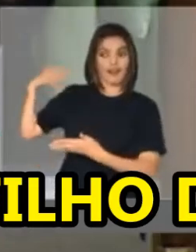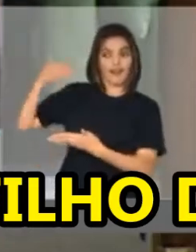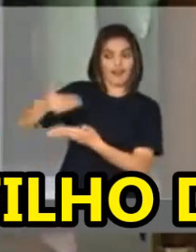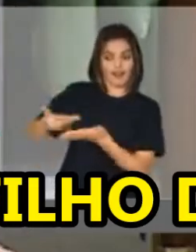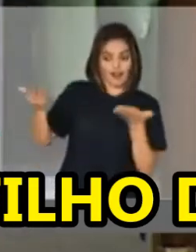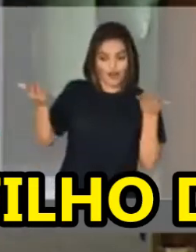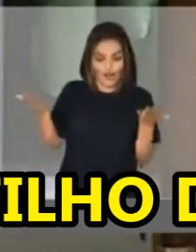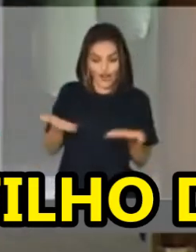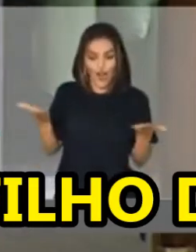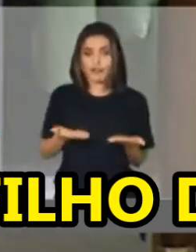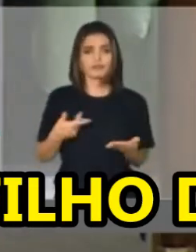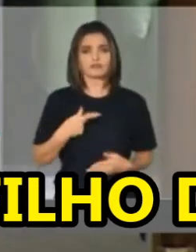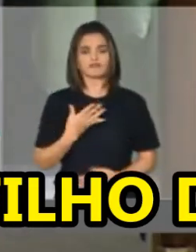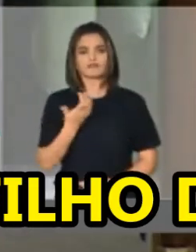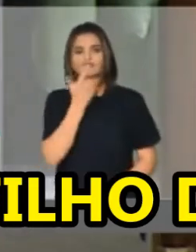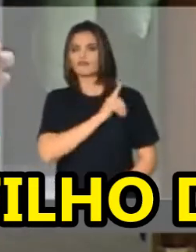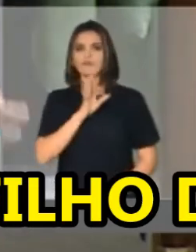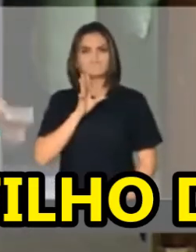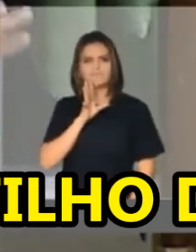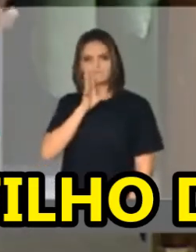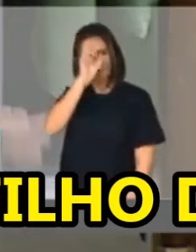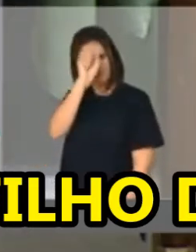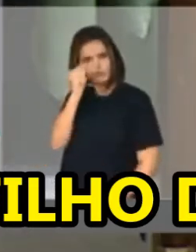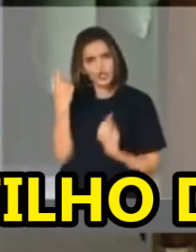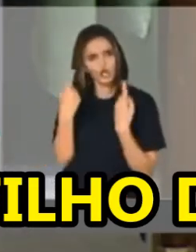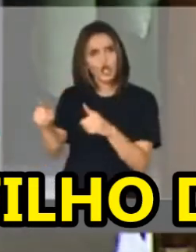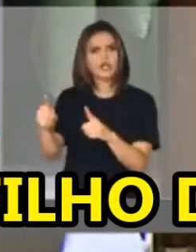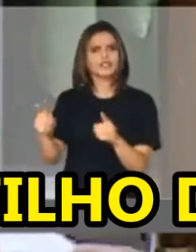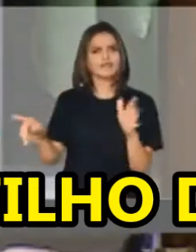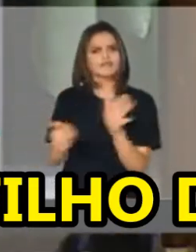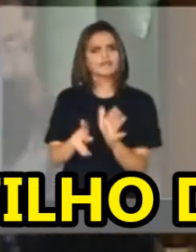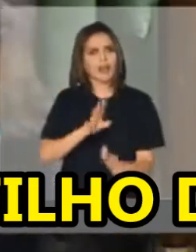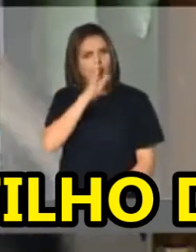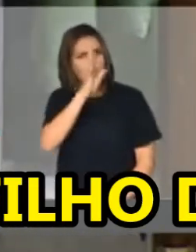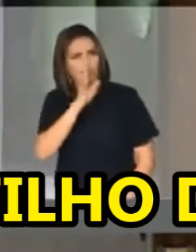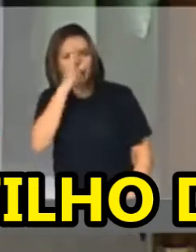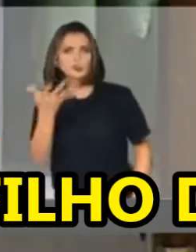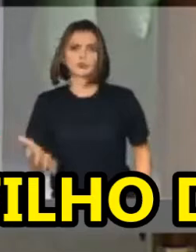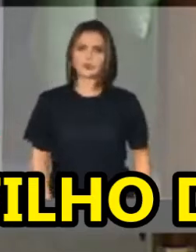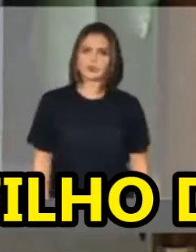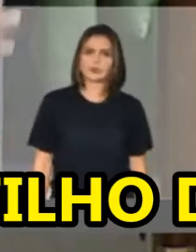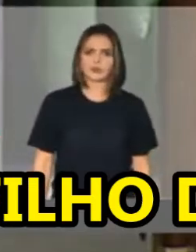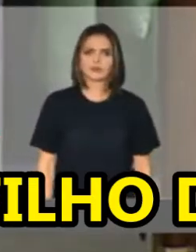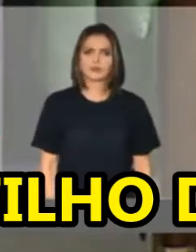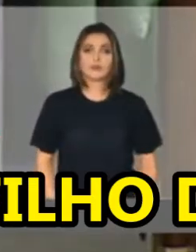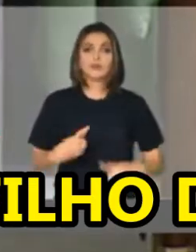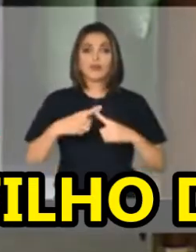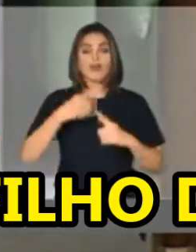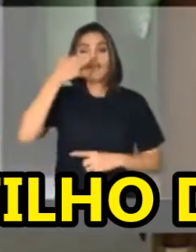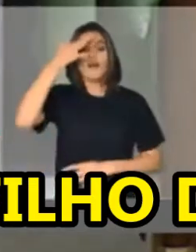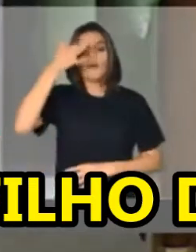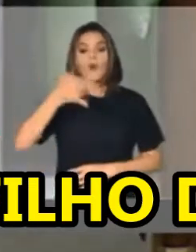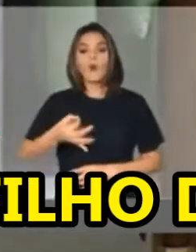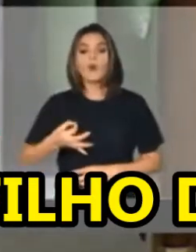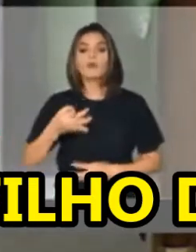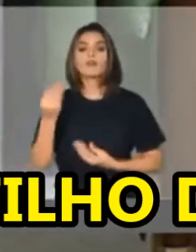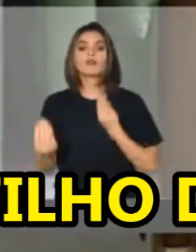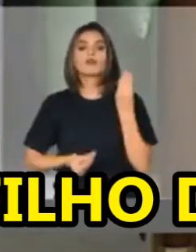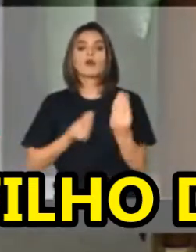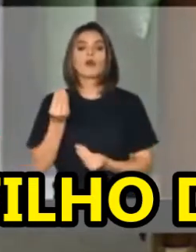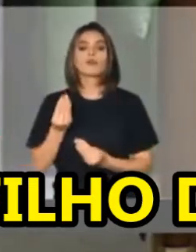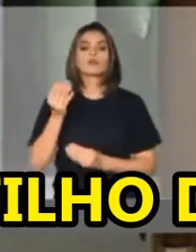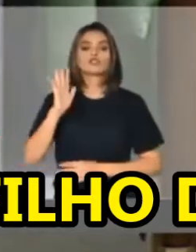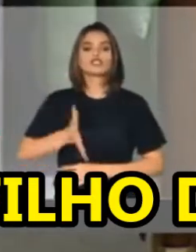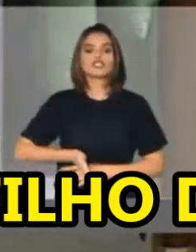esses arbítrios. Nós precisamos compreender que na face de 50 anos